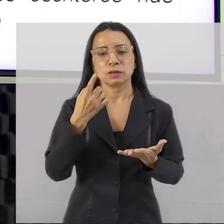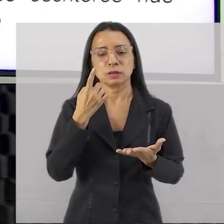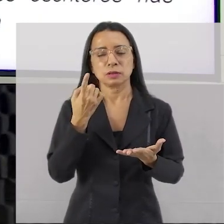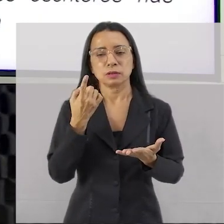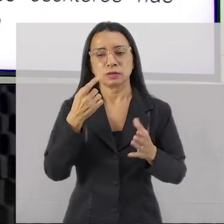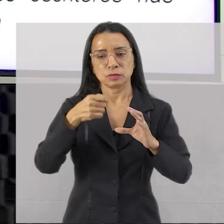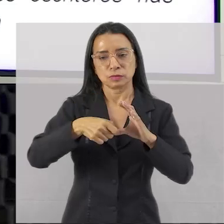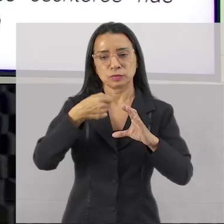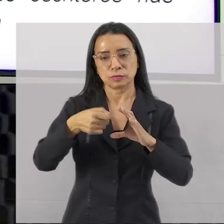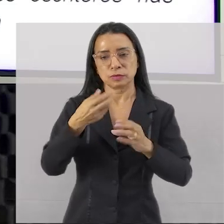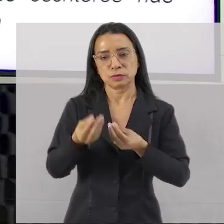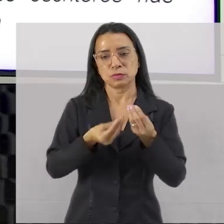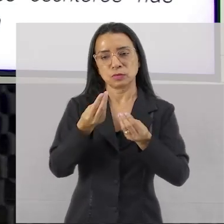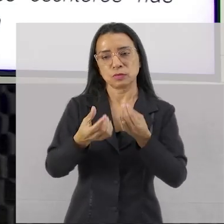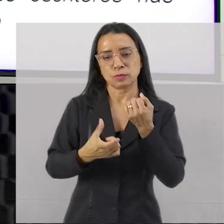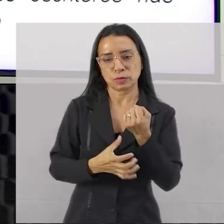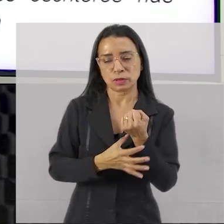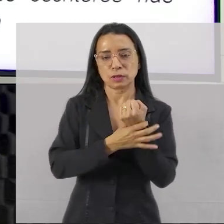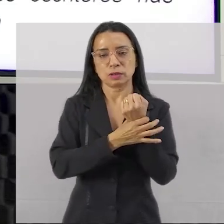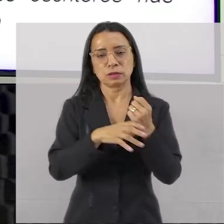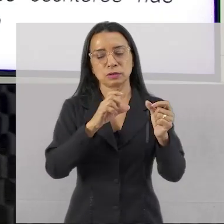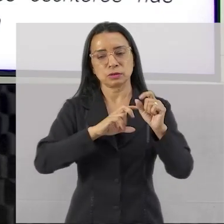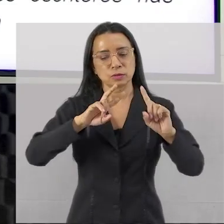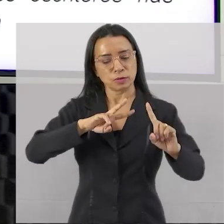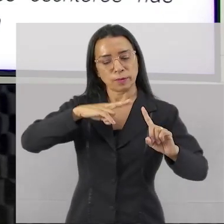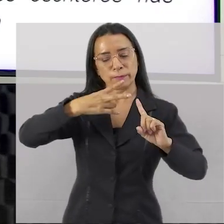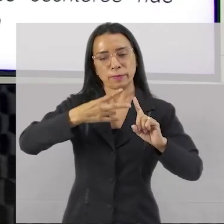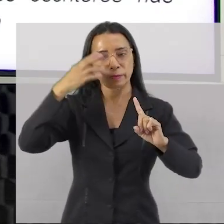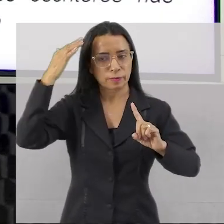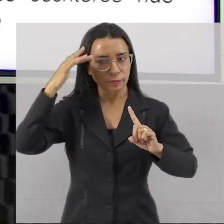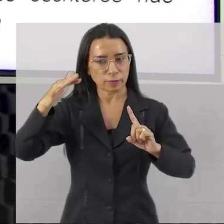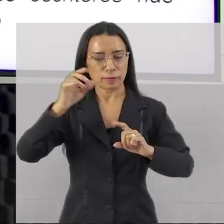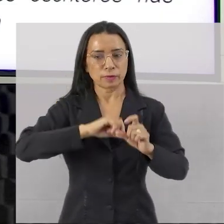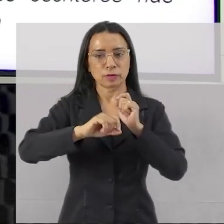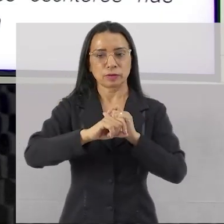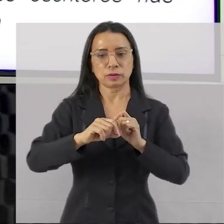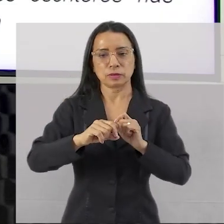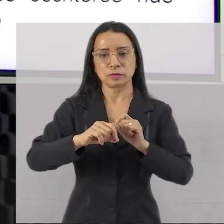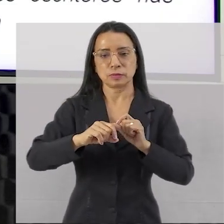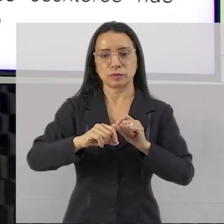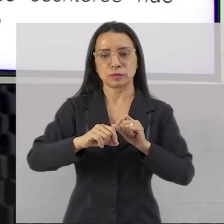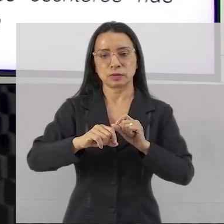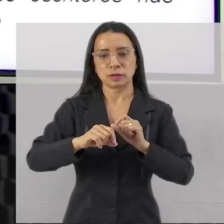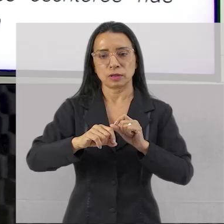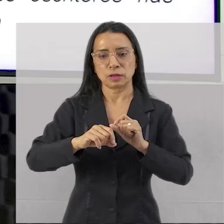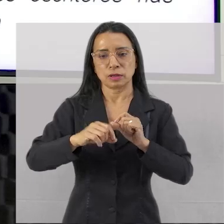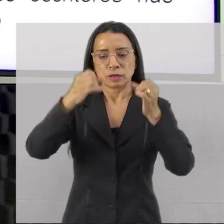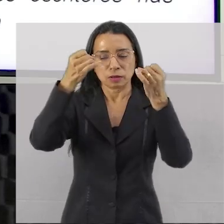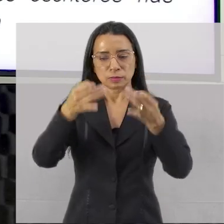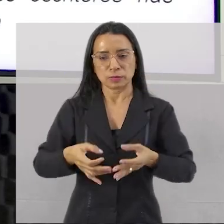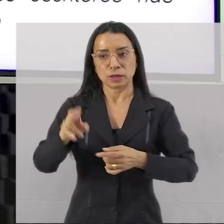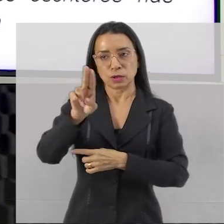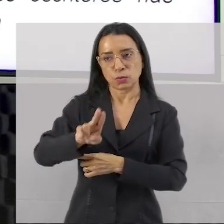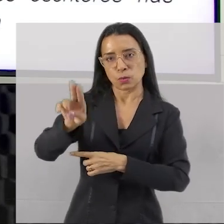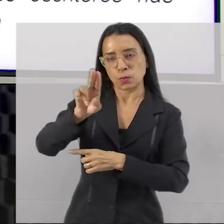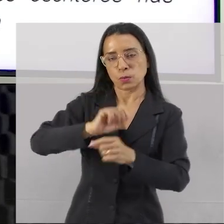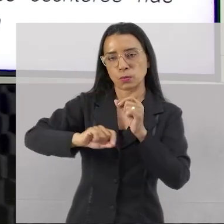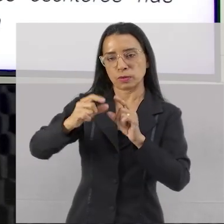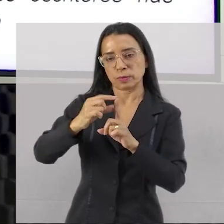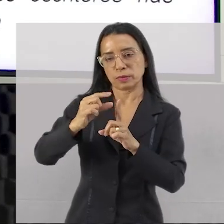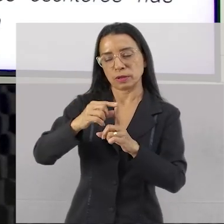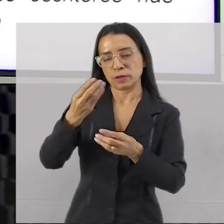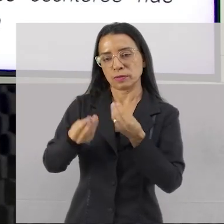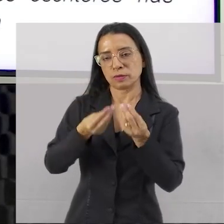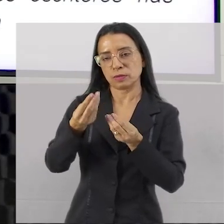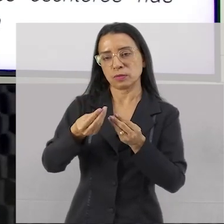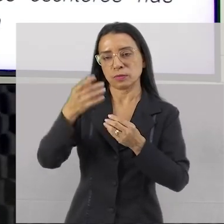vídeo sobre como garantir uma perspectiva reflexiva, eu te disse assim mesmo, utilize palavras como refletir,